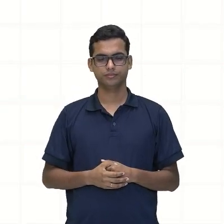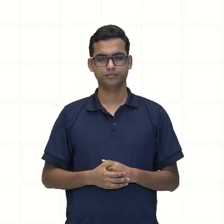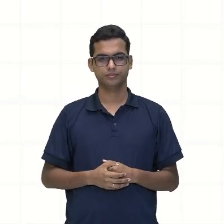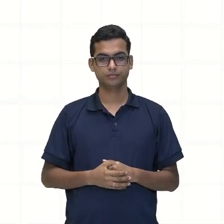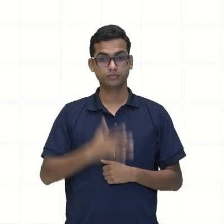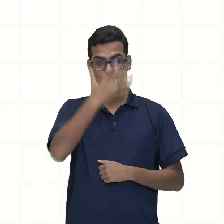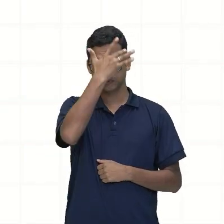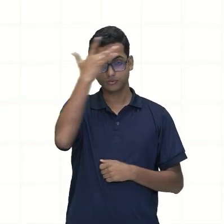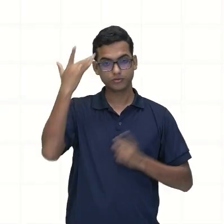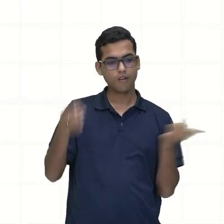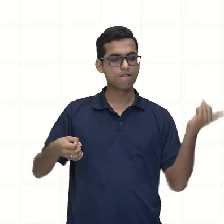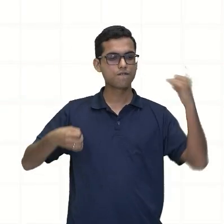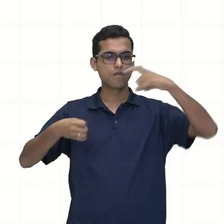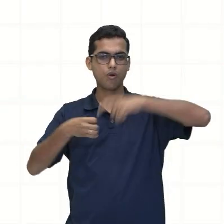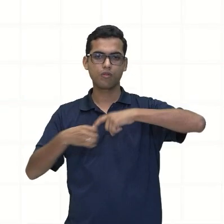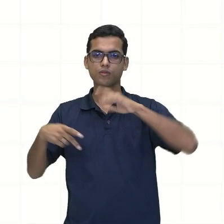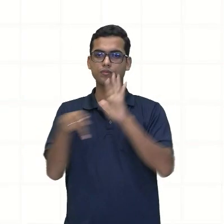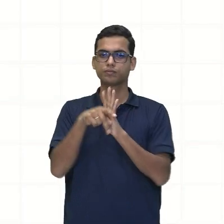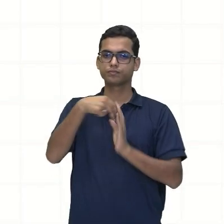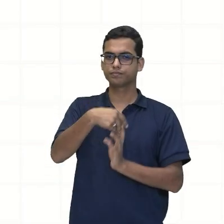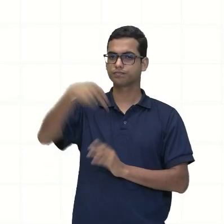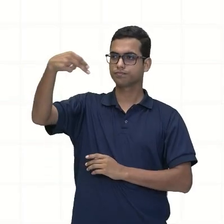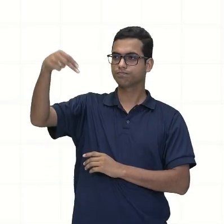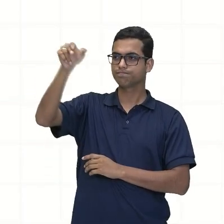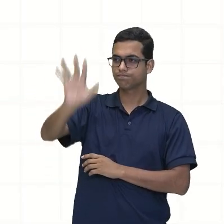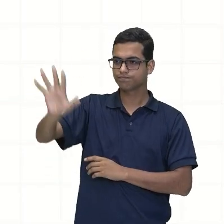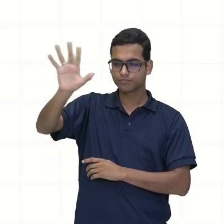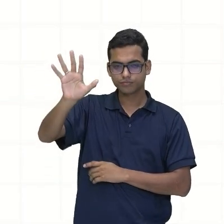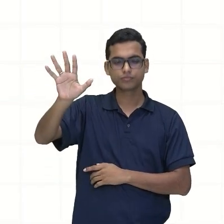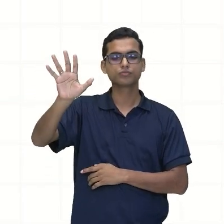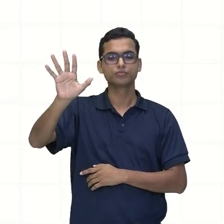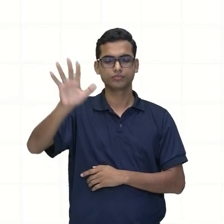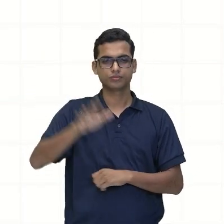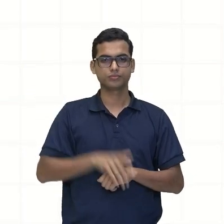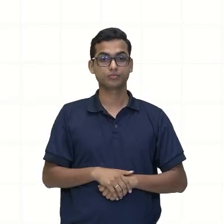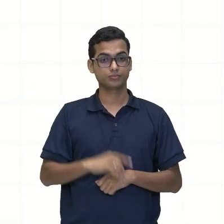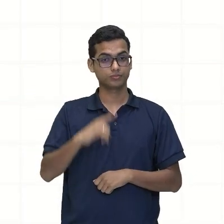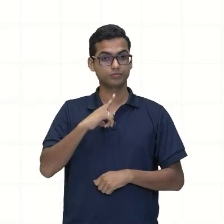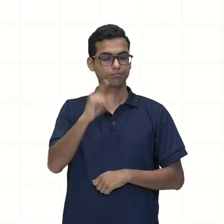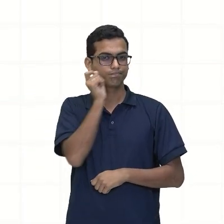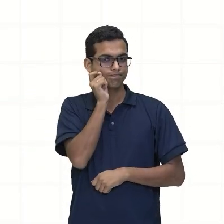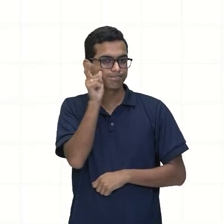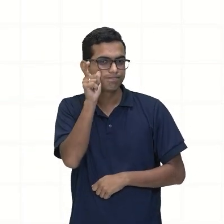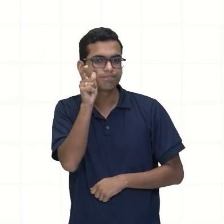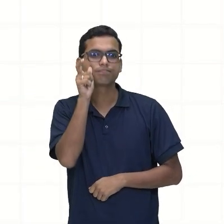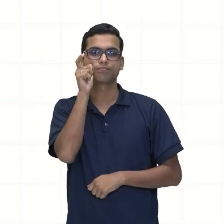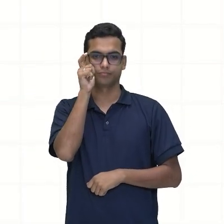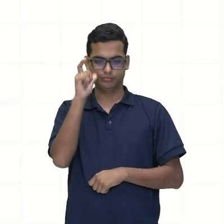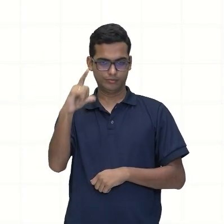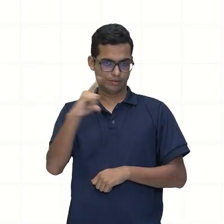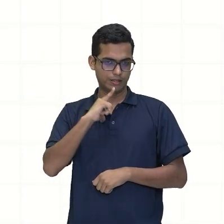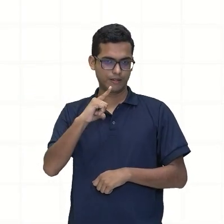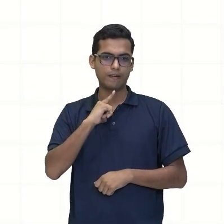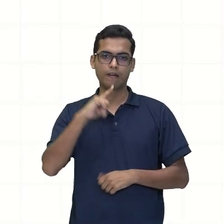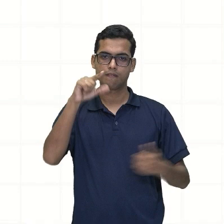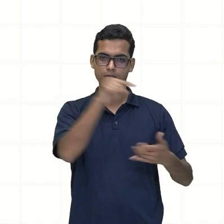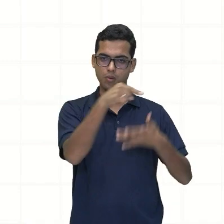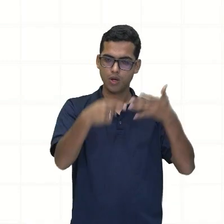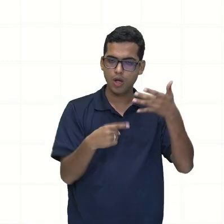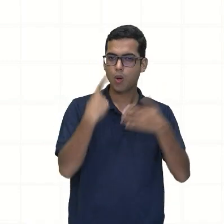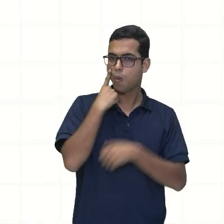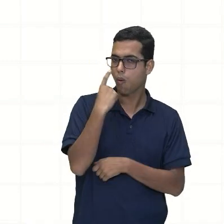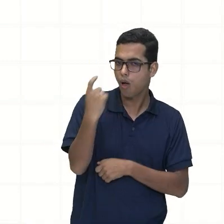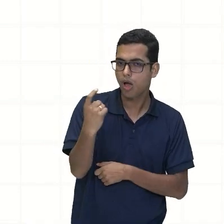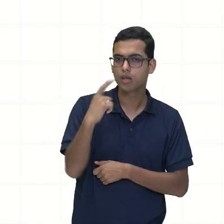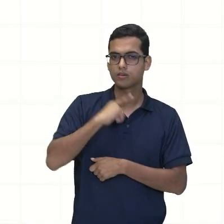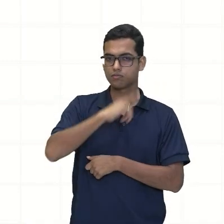voltando para a região Nordeste. E aí nós temos os fatores atrativos, né, que vai ali modificar esse